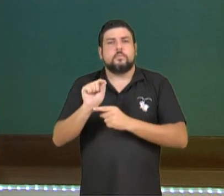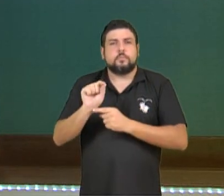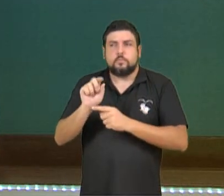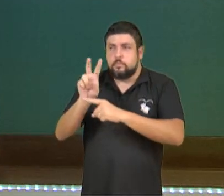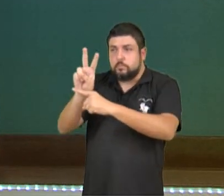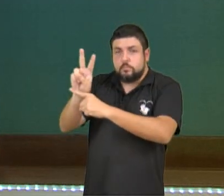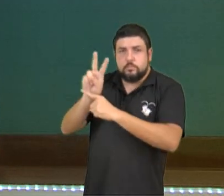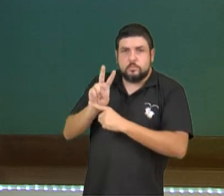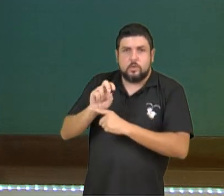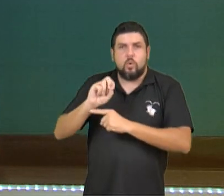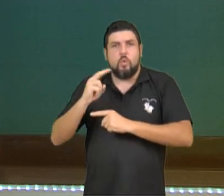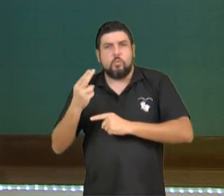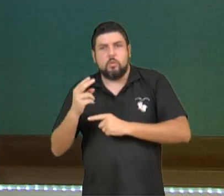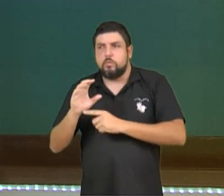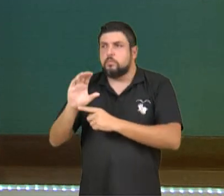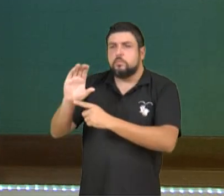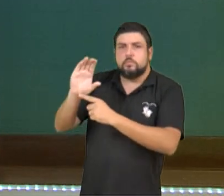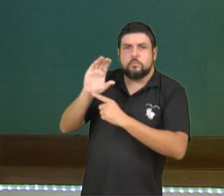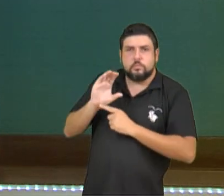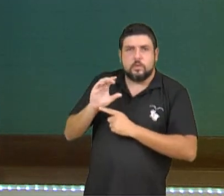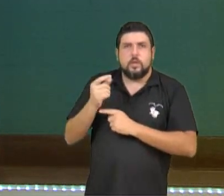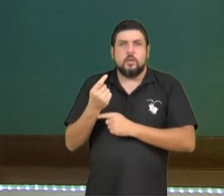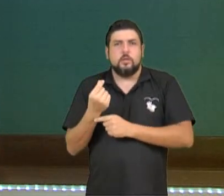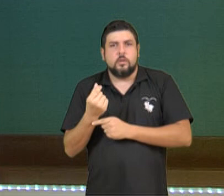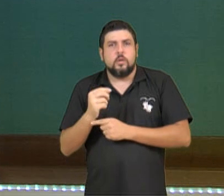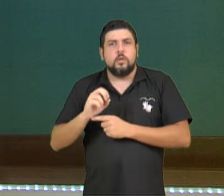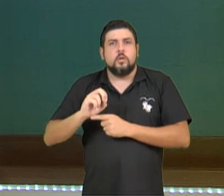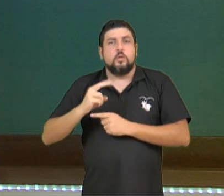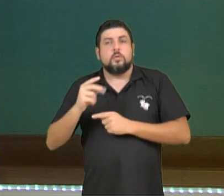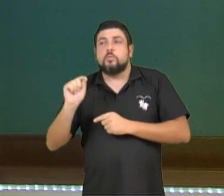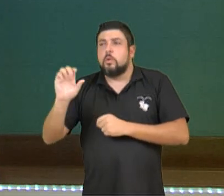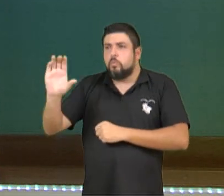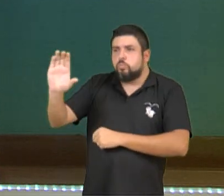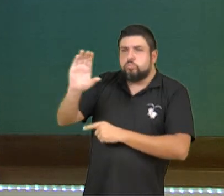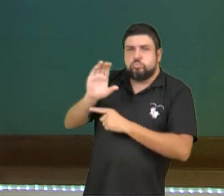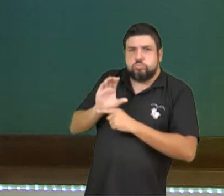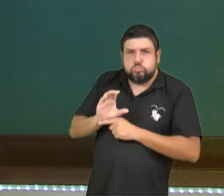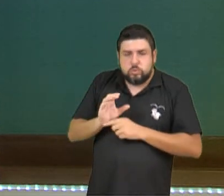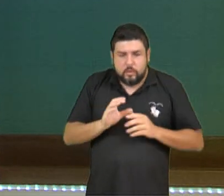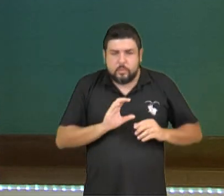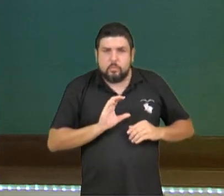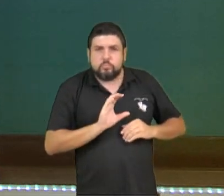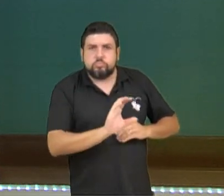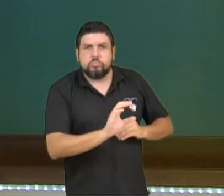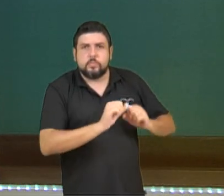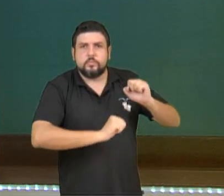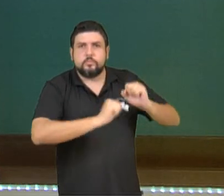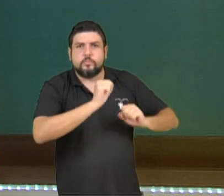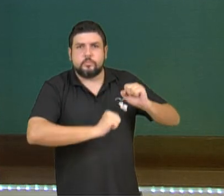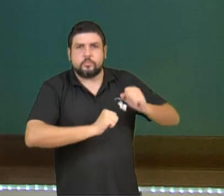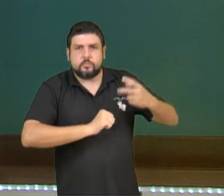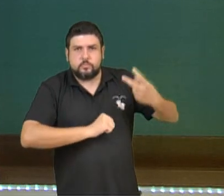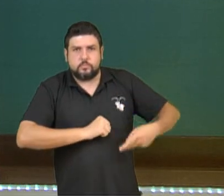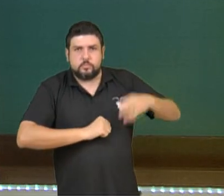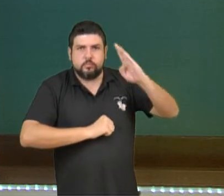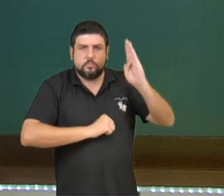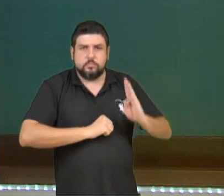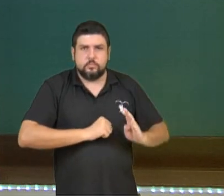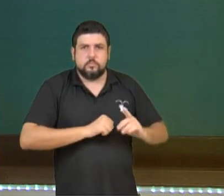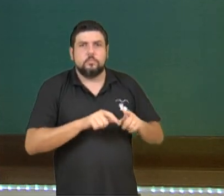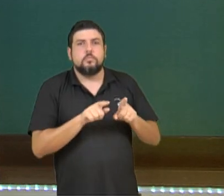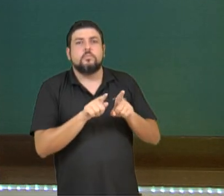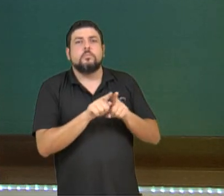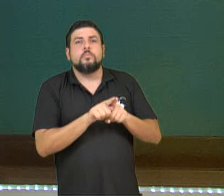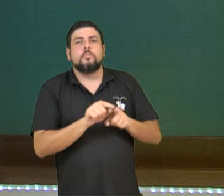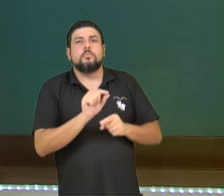ou importamos capital, dinheiro, para investir nessa produção interna e, logicamente, temos a